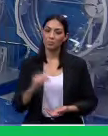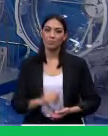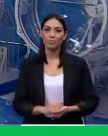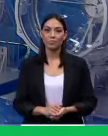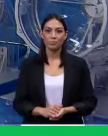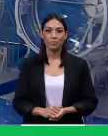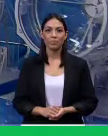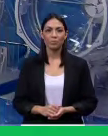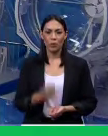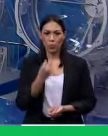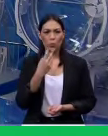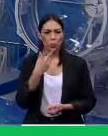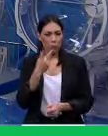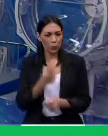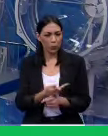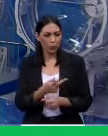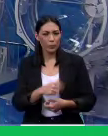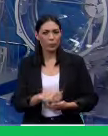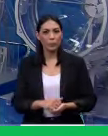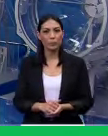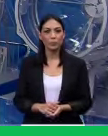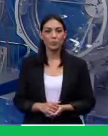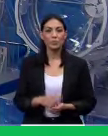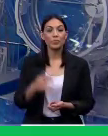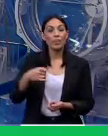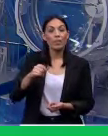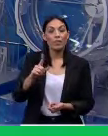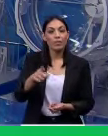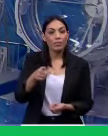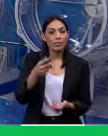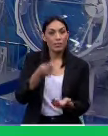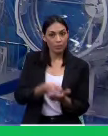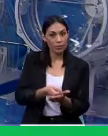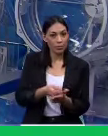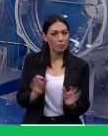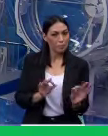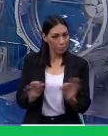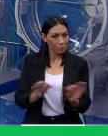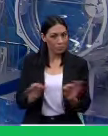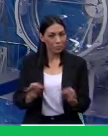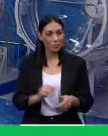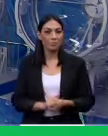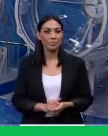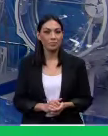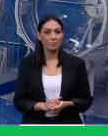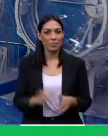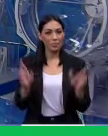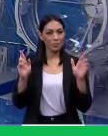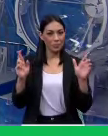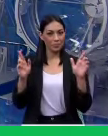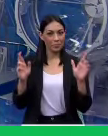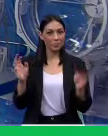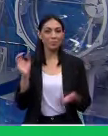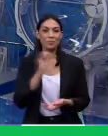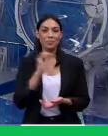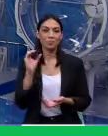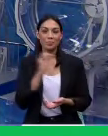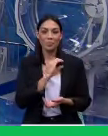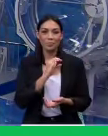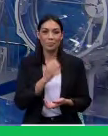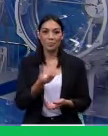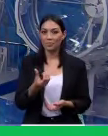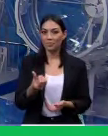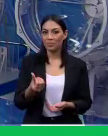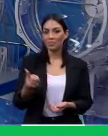45.553.191,41 reais. É muito dinheiro. Se você apostou, já se prepara aí com apostas em mãos. Fica na torcida, porque já já você vai conhecer